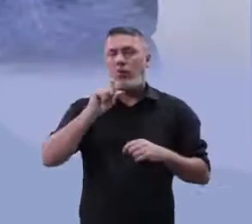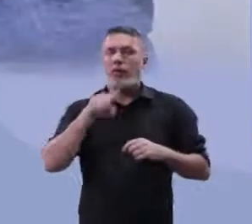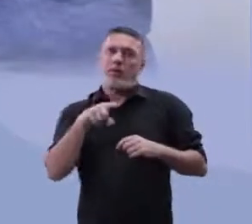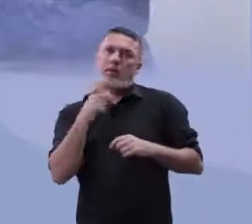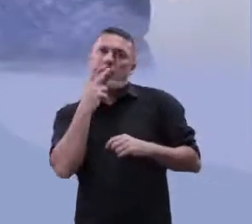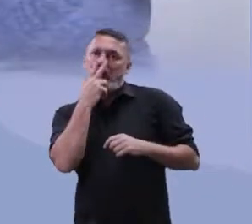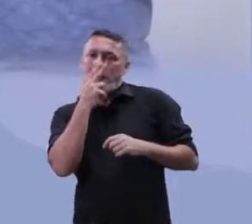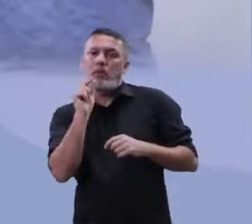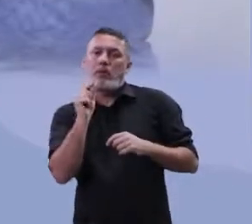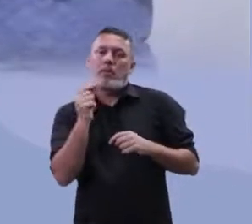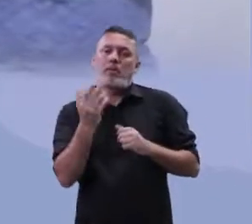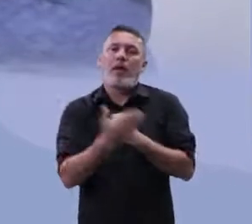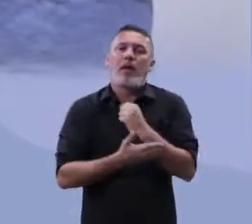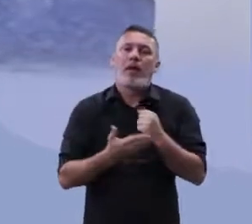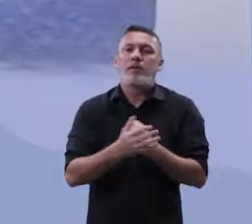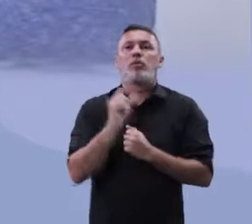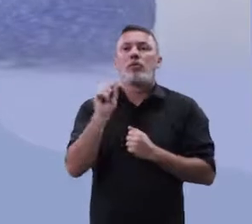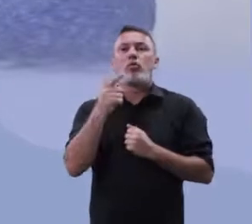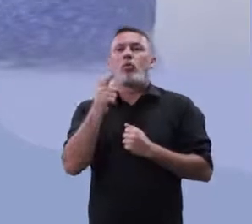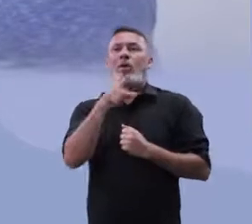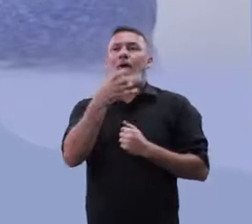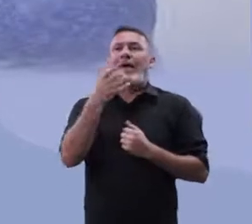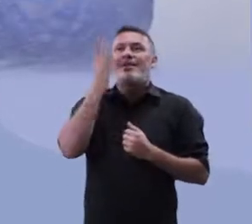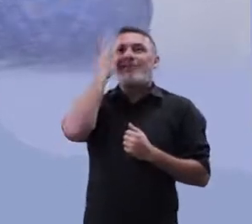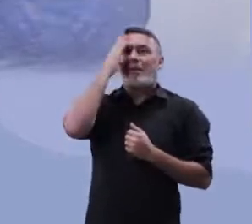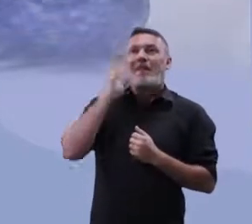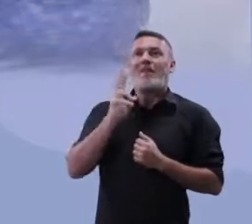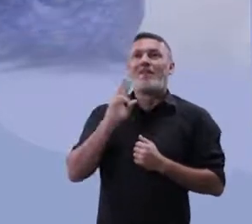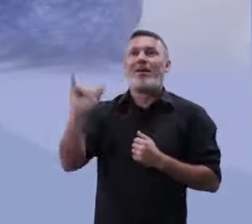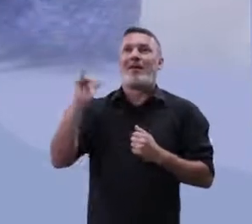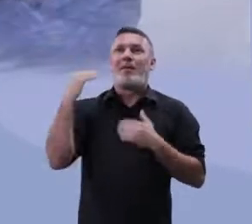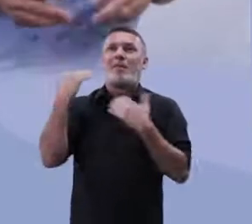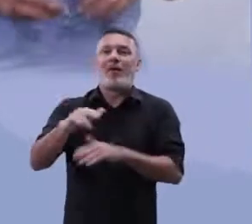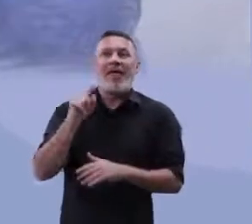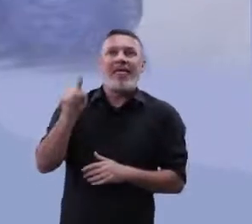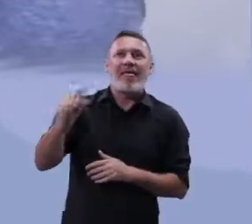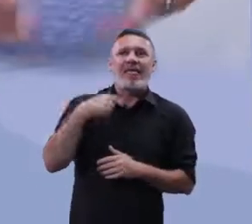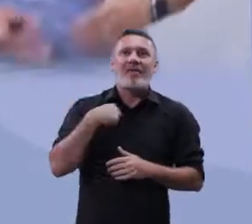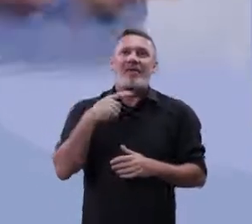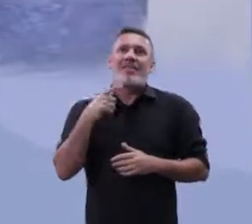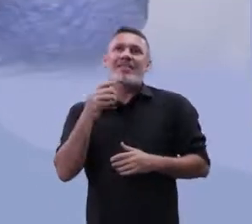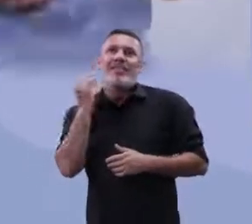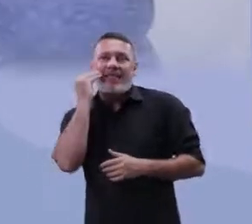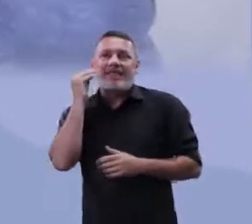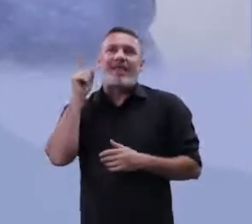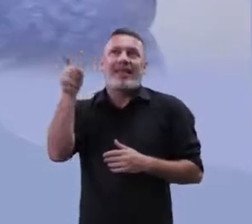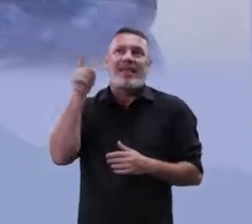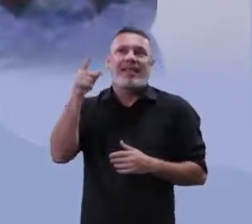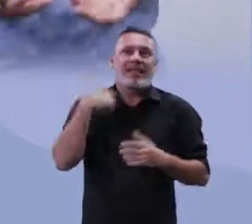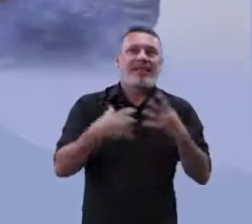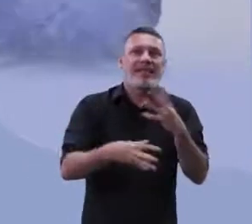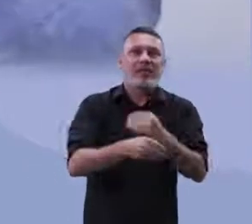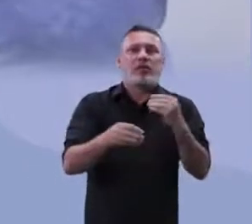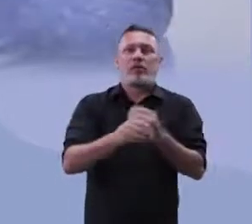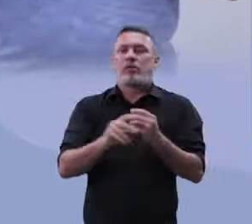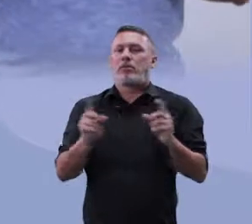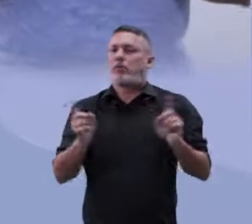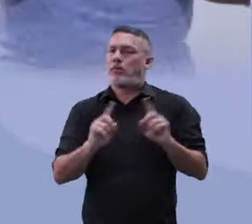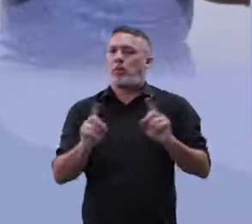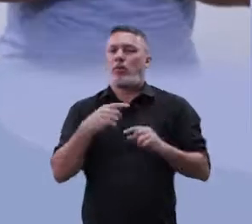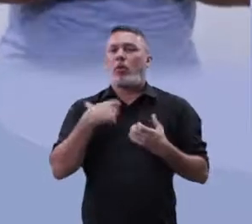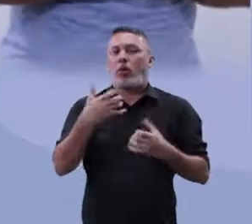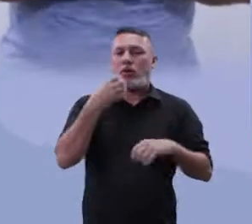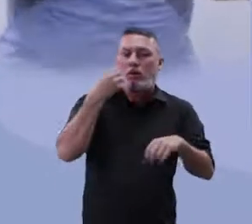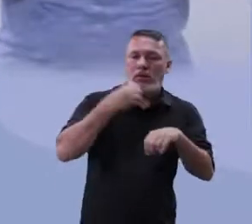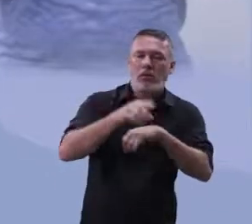que basicamente o nosso foco não é adivinhar o tema. Eu já falei isso desde o início do nosso curso. Nós não estamos aqui para adivinhar o tema, mas fazer